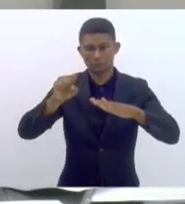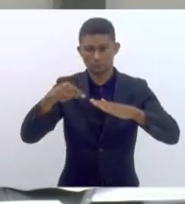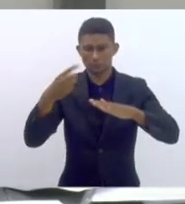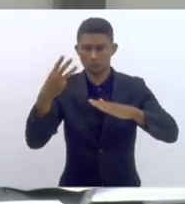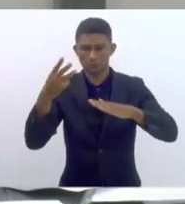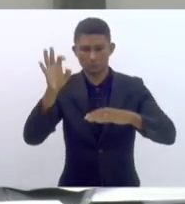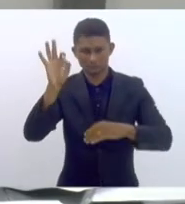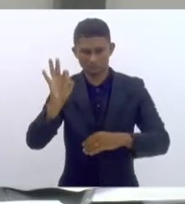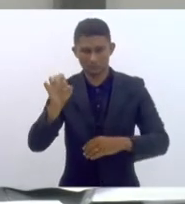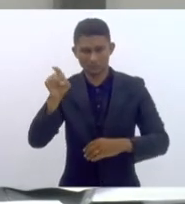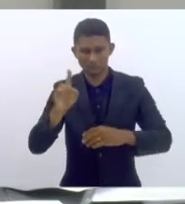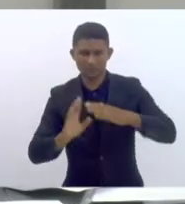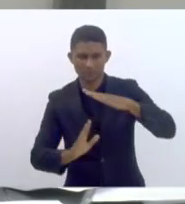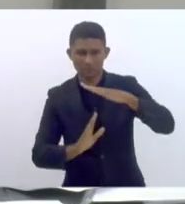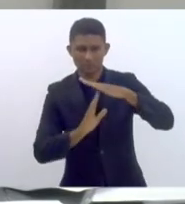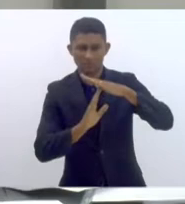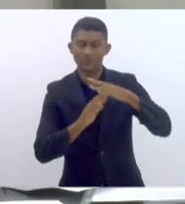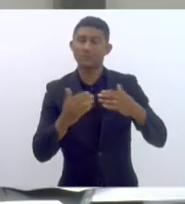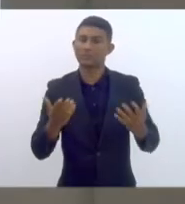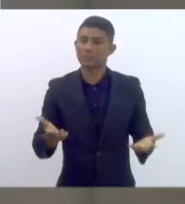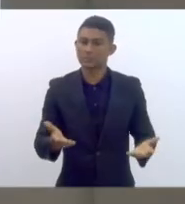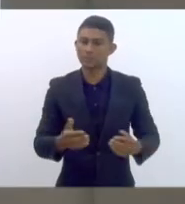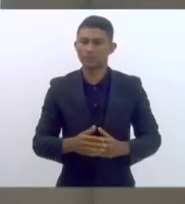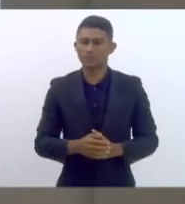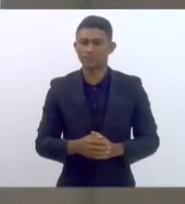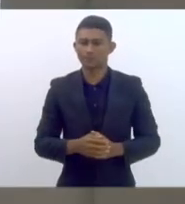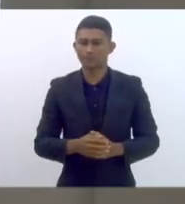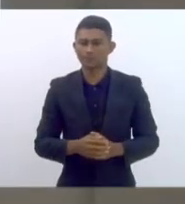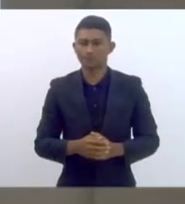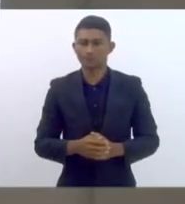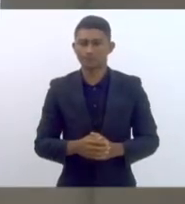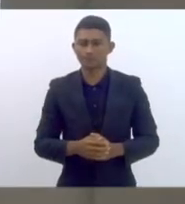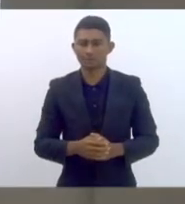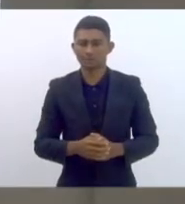Né? Então, não há nenhuma margem